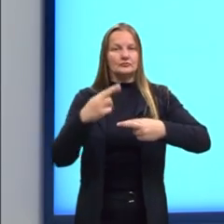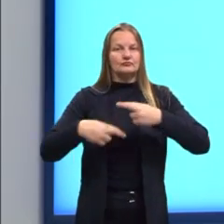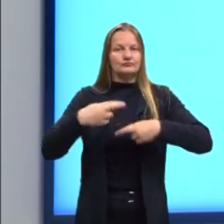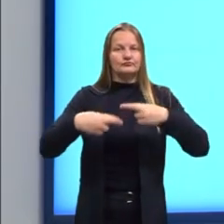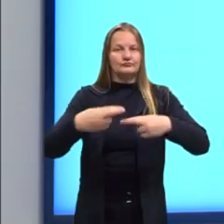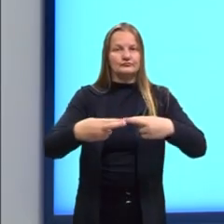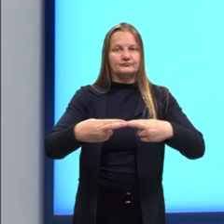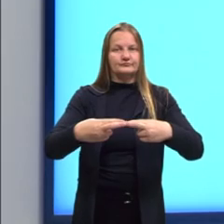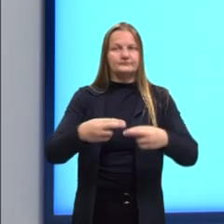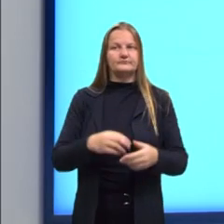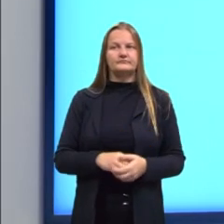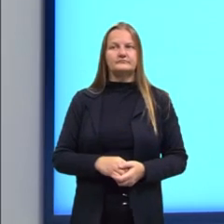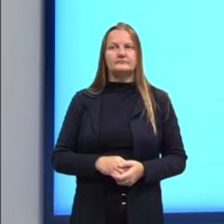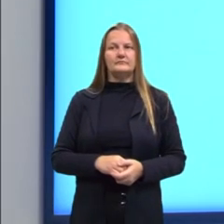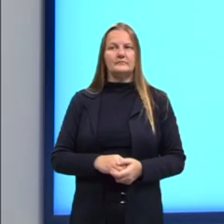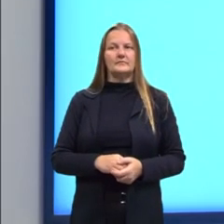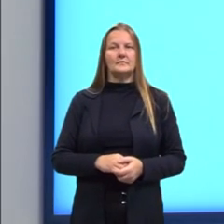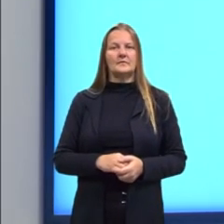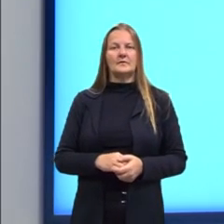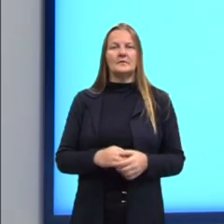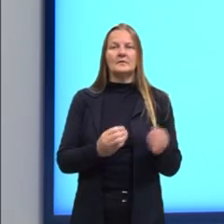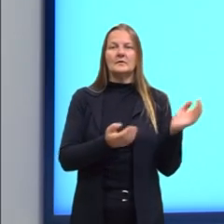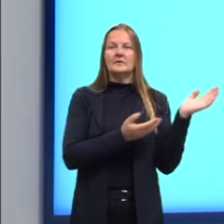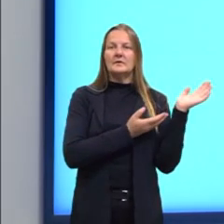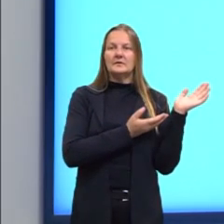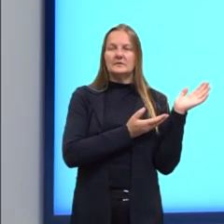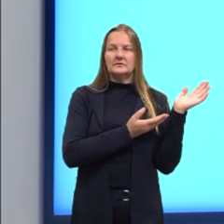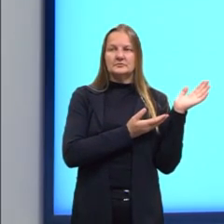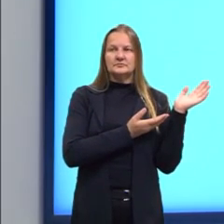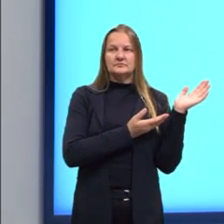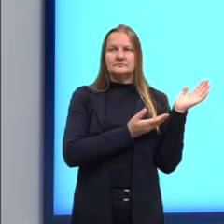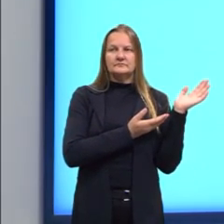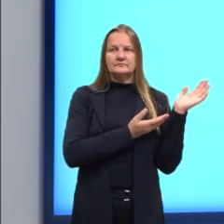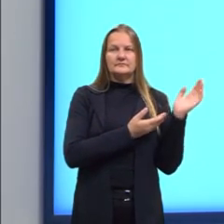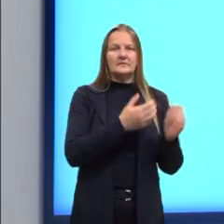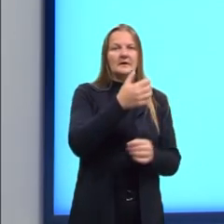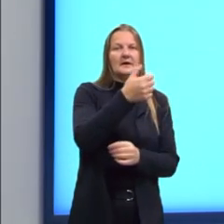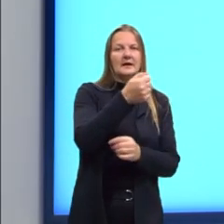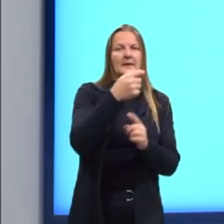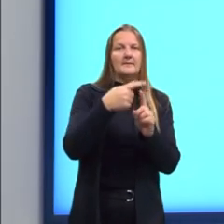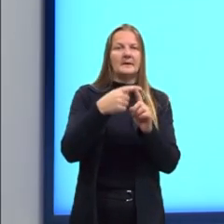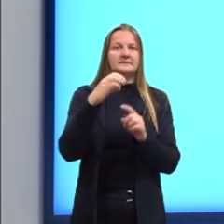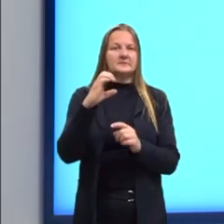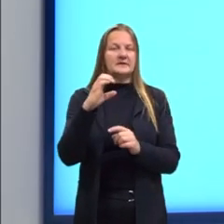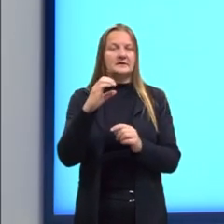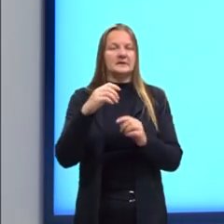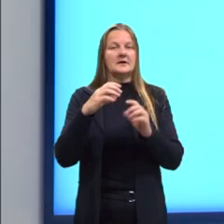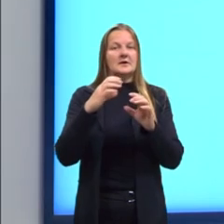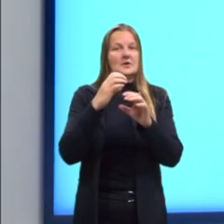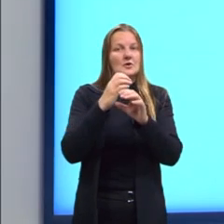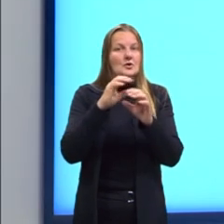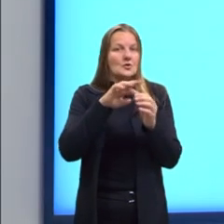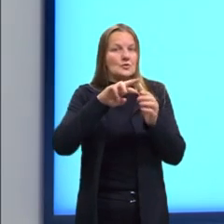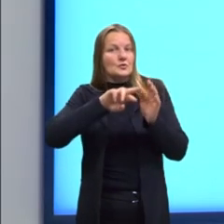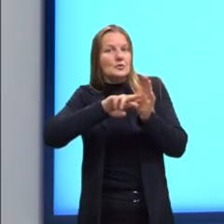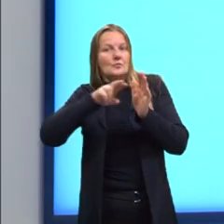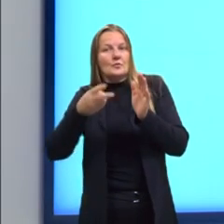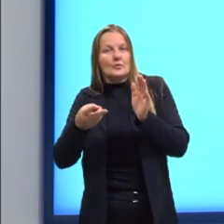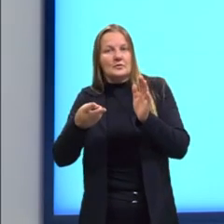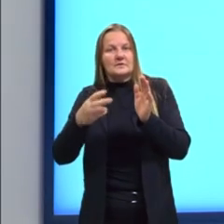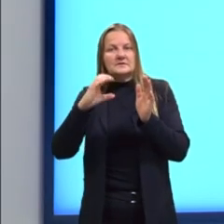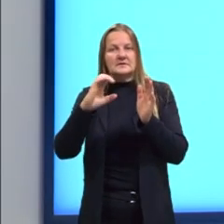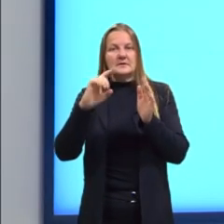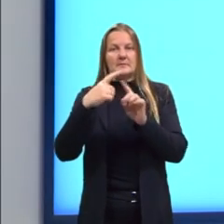que é quando essa genérica que a gente a reação a + b formando ser mais de eu vou ter os